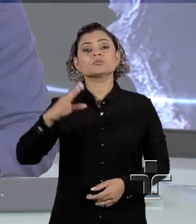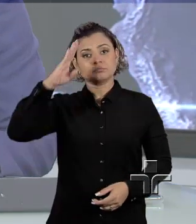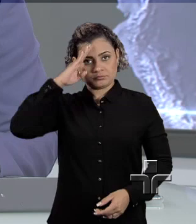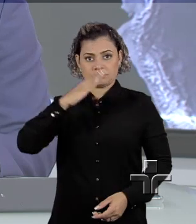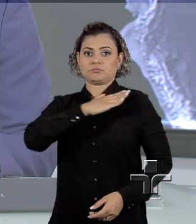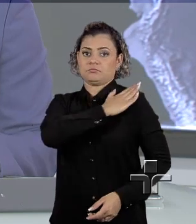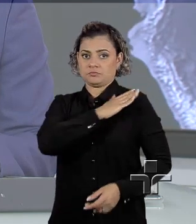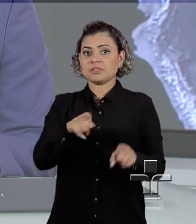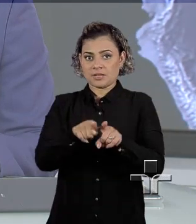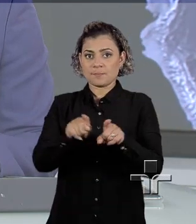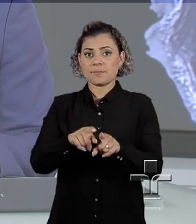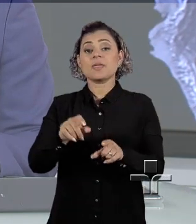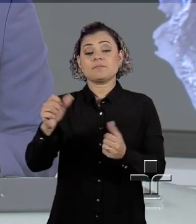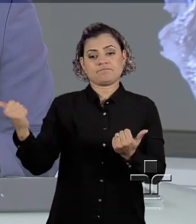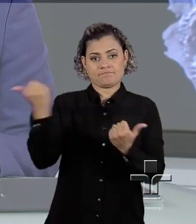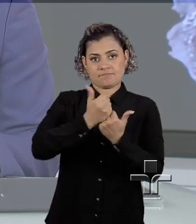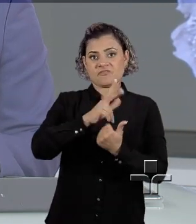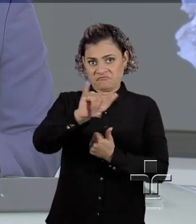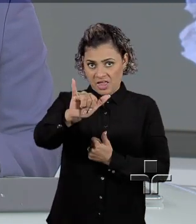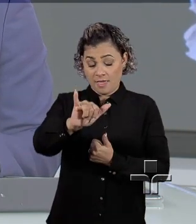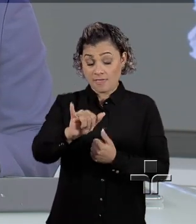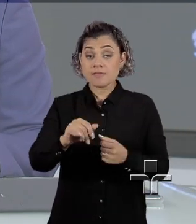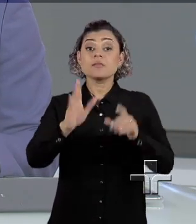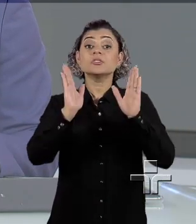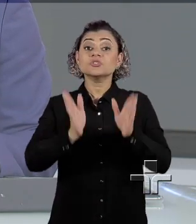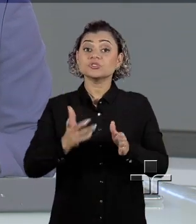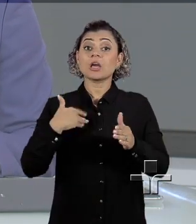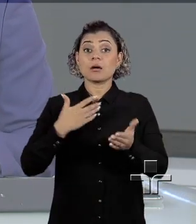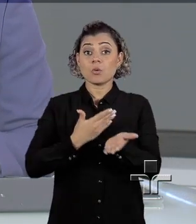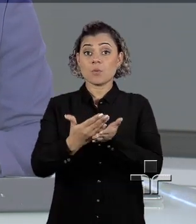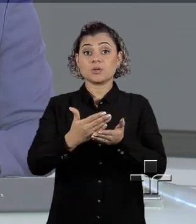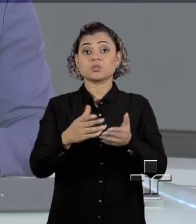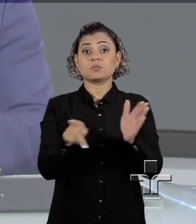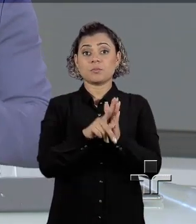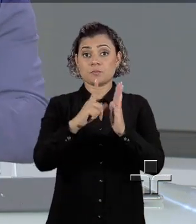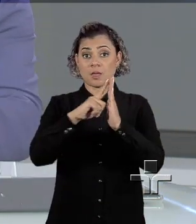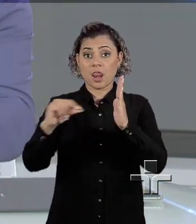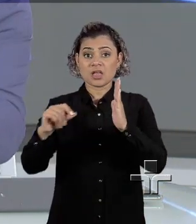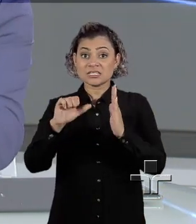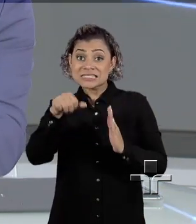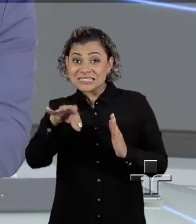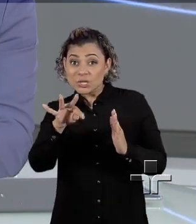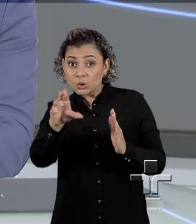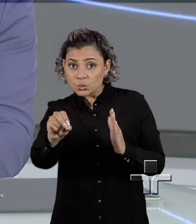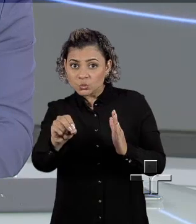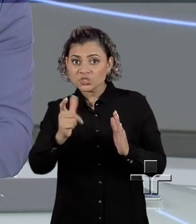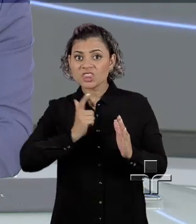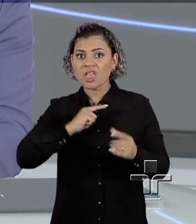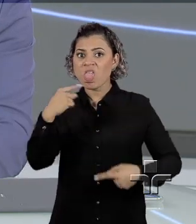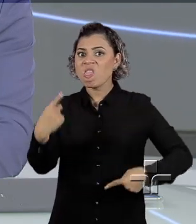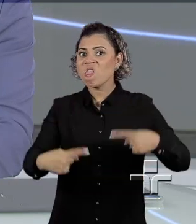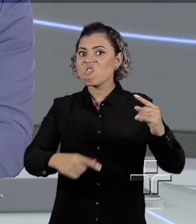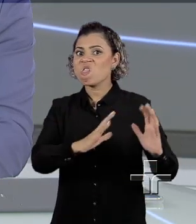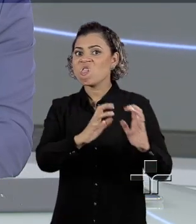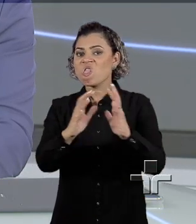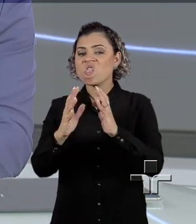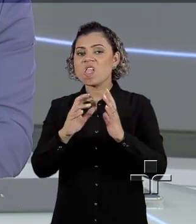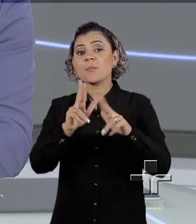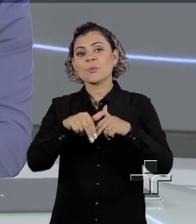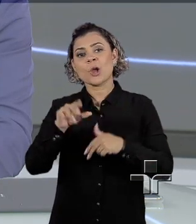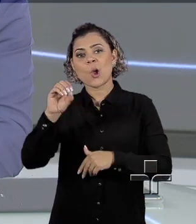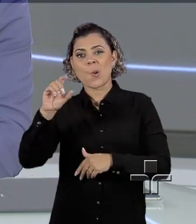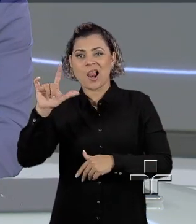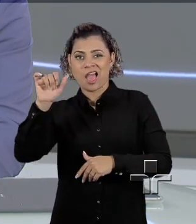do Sudeste, irá assumir o cargo. Desde que chegou ao Planalto, Santos Cruz se envolveu em embates com o escritor Olavo